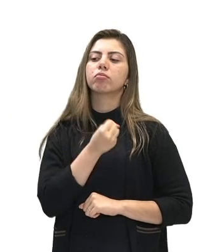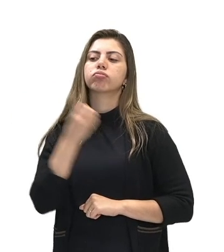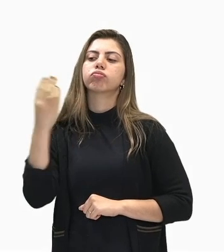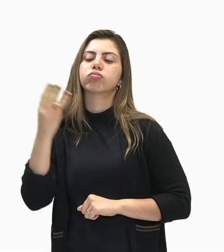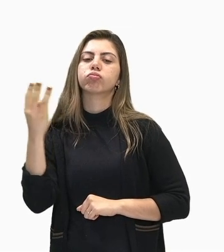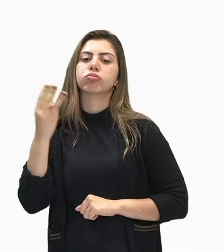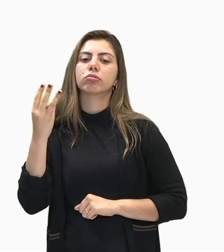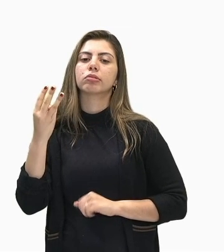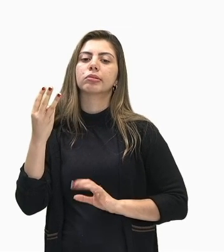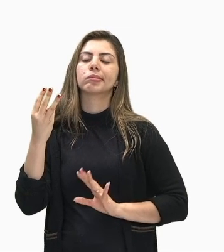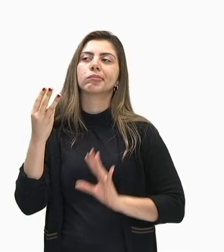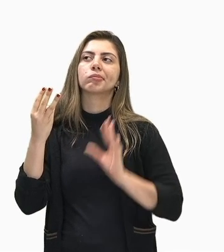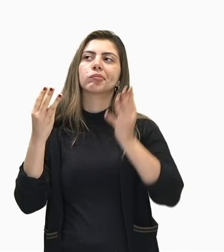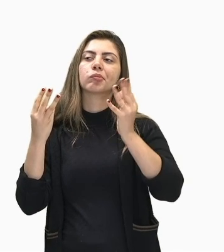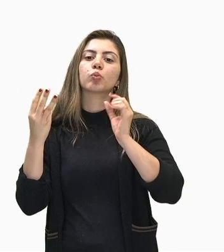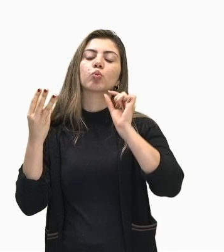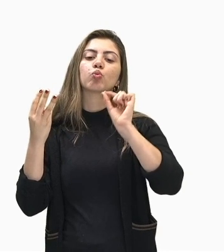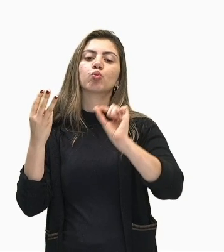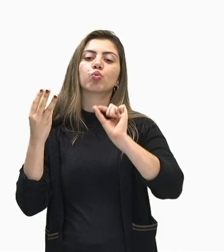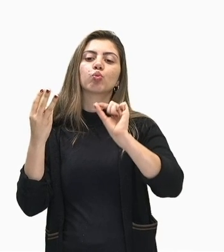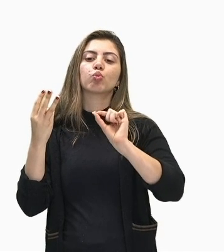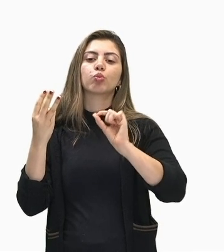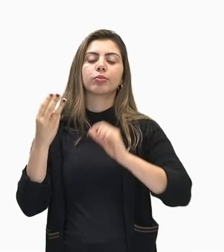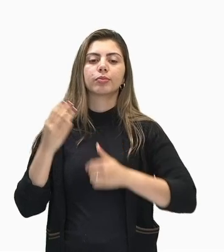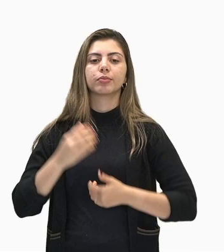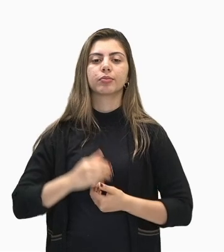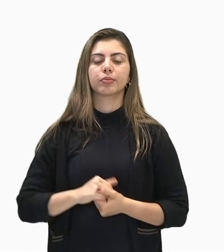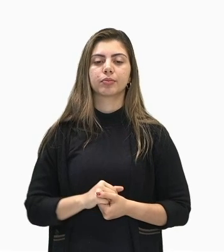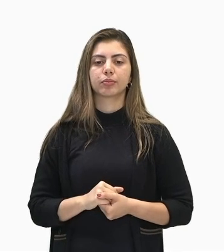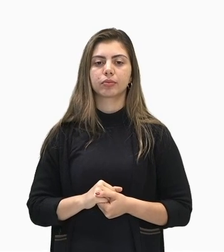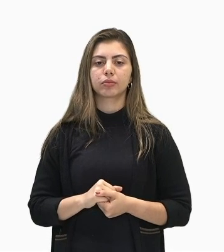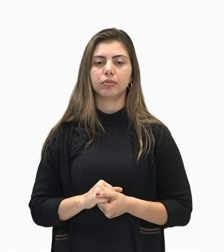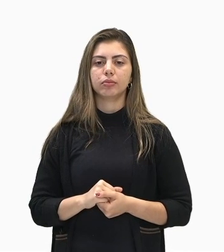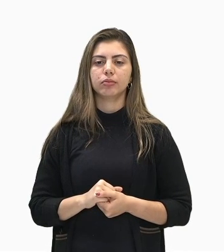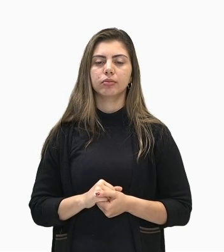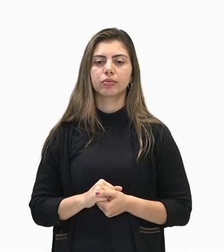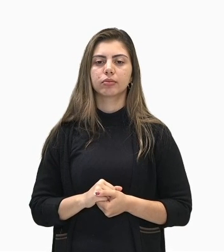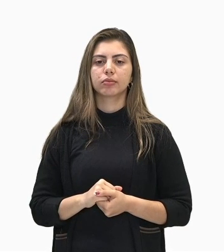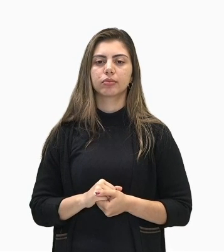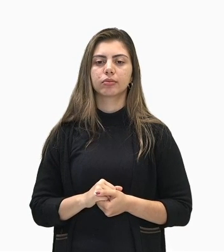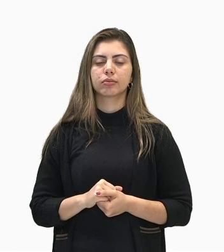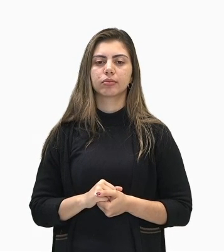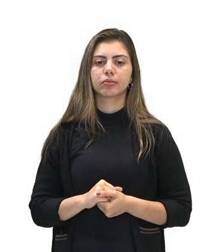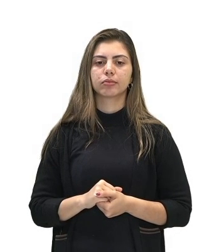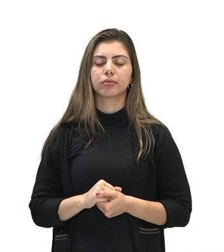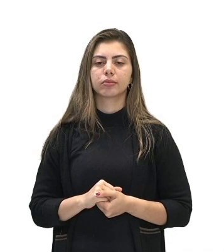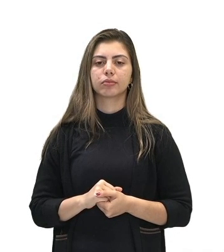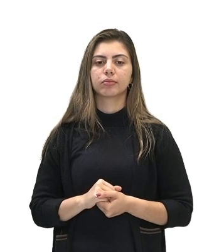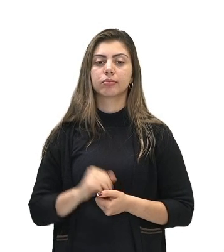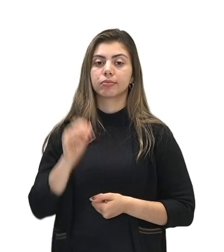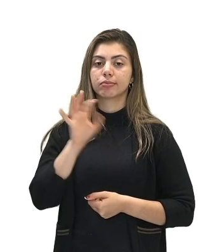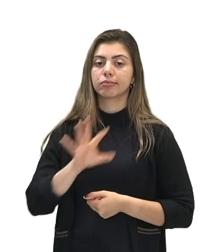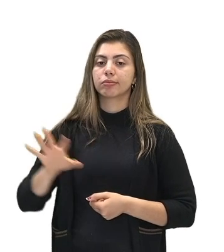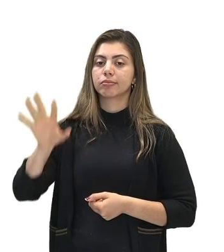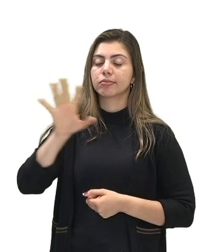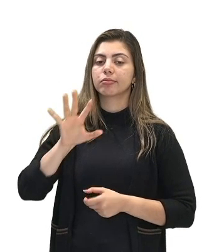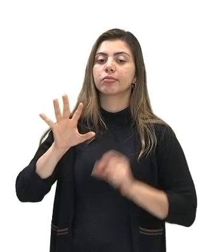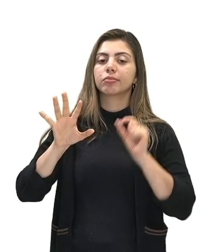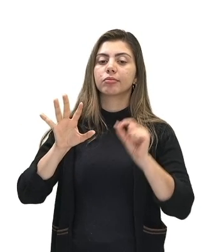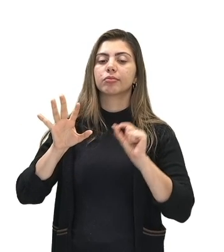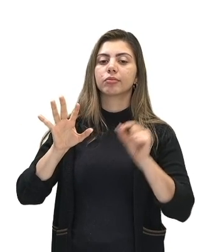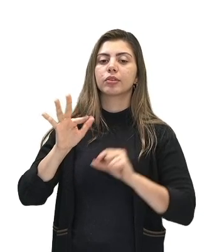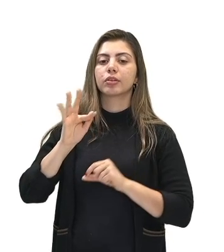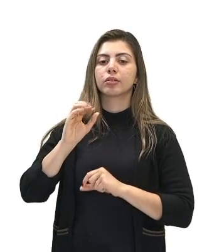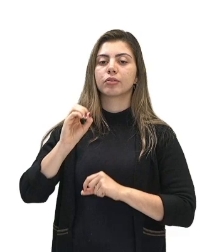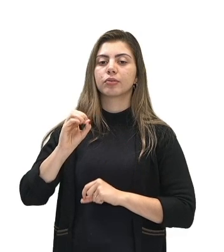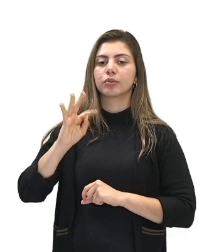imagem 3? Na imagem 3, eu tenho a fotossíntese,